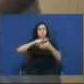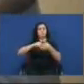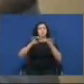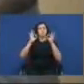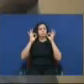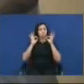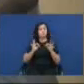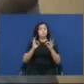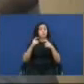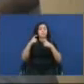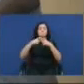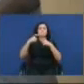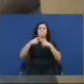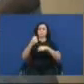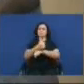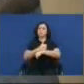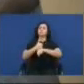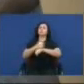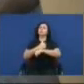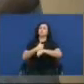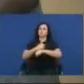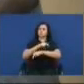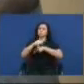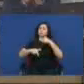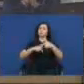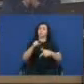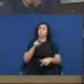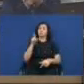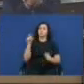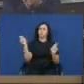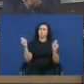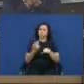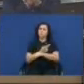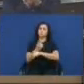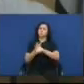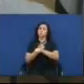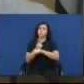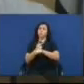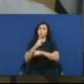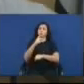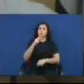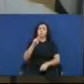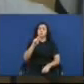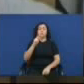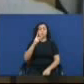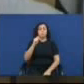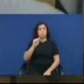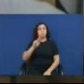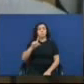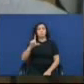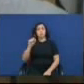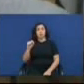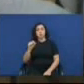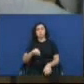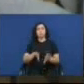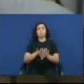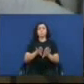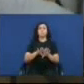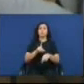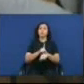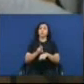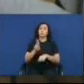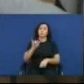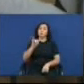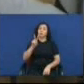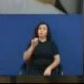Existem médicos profissionais lá dentro que quiserem procurar. O Dr. Paulo Gracioli, que é responsável, e a doutora Ivone. Se